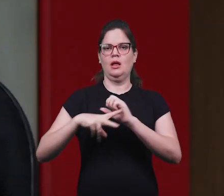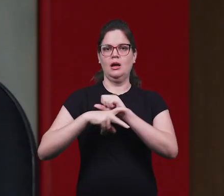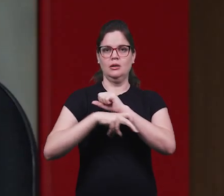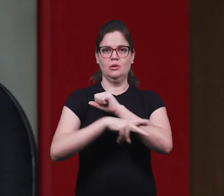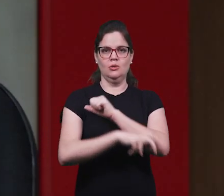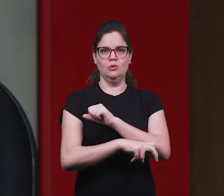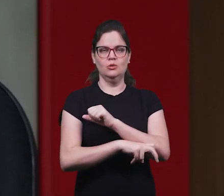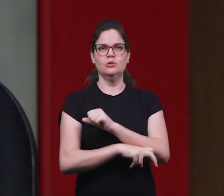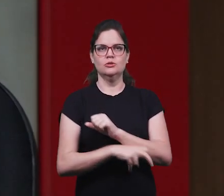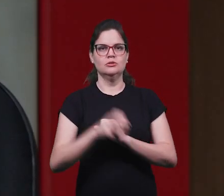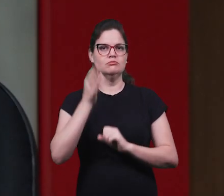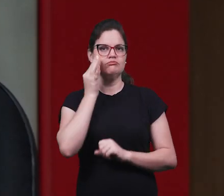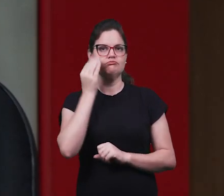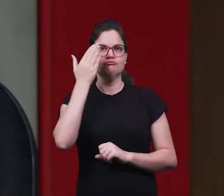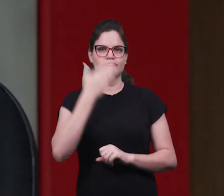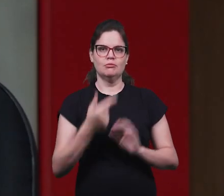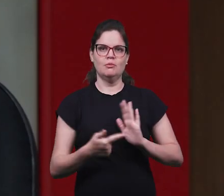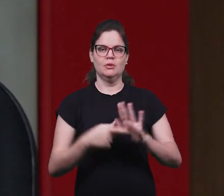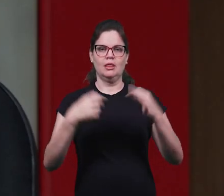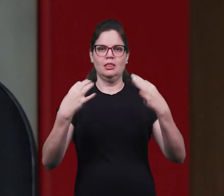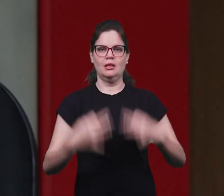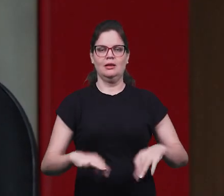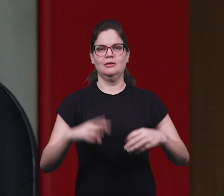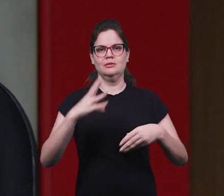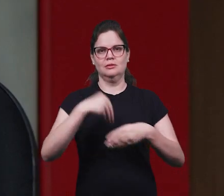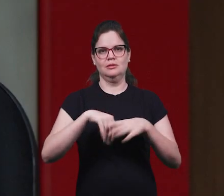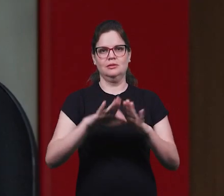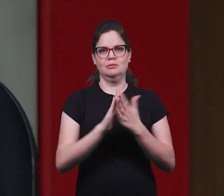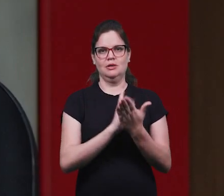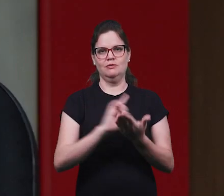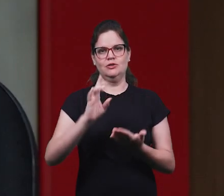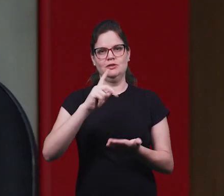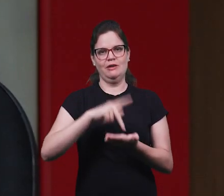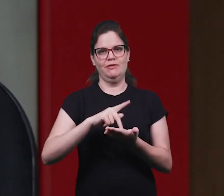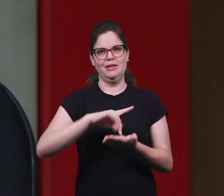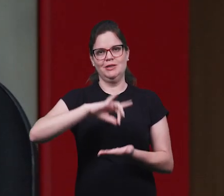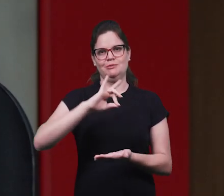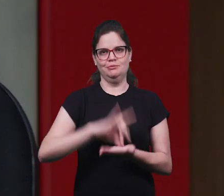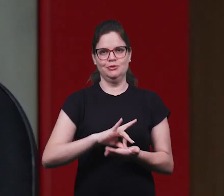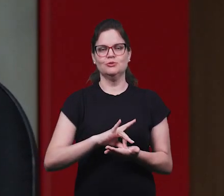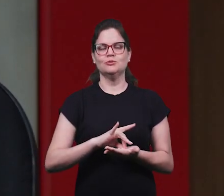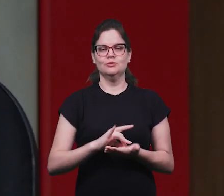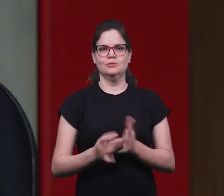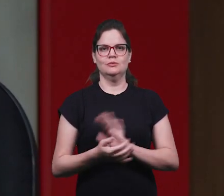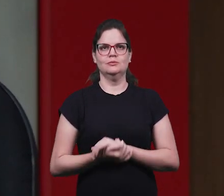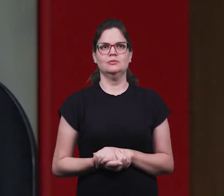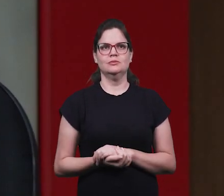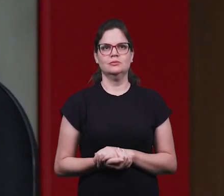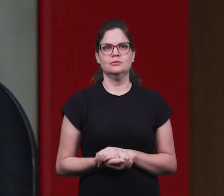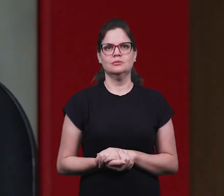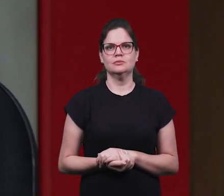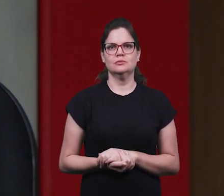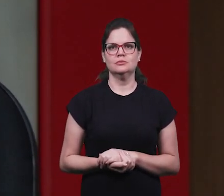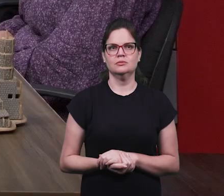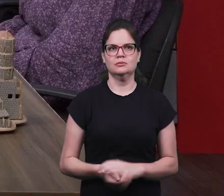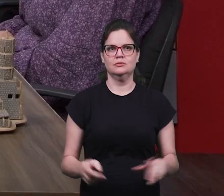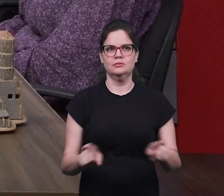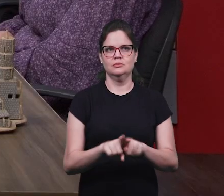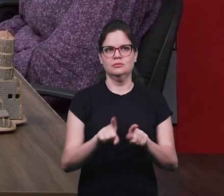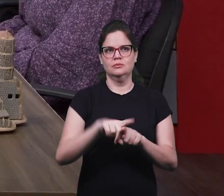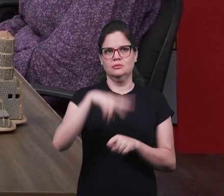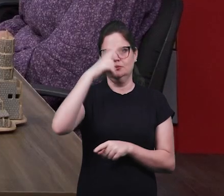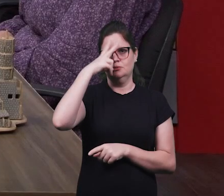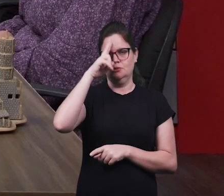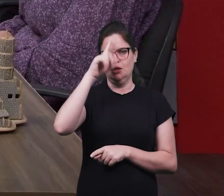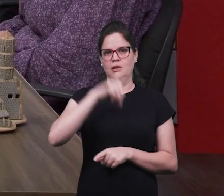que a arqueologia confirma exatamente aquilo que é a verdade absoluta, que é a palavra Lembrando que assim como